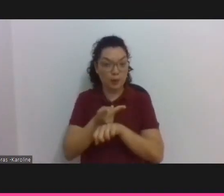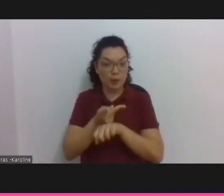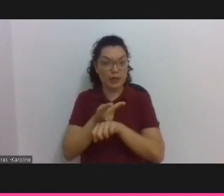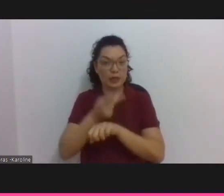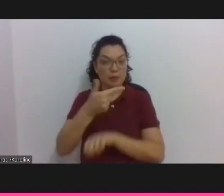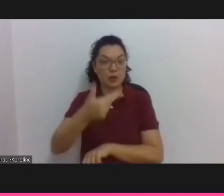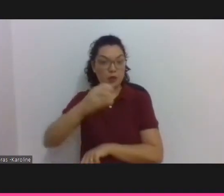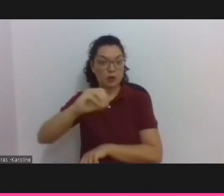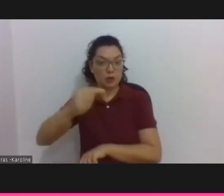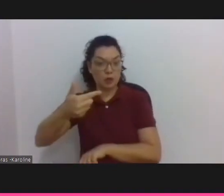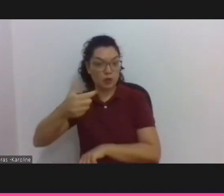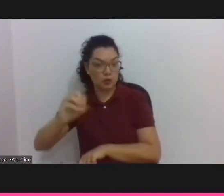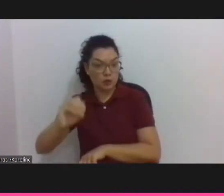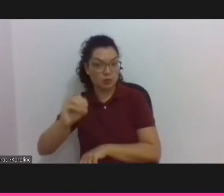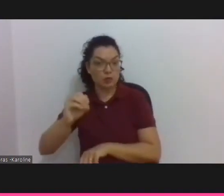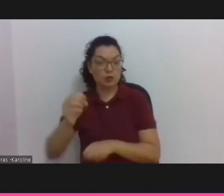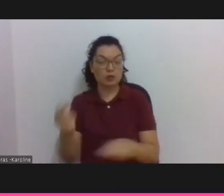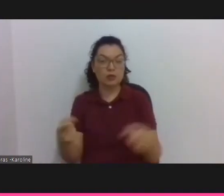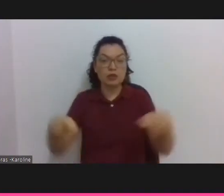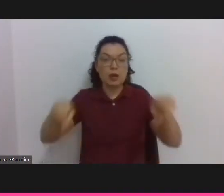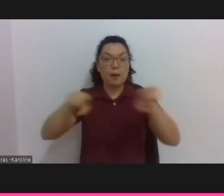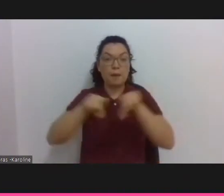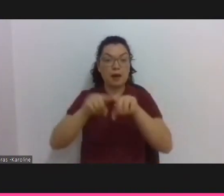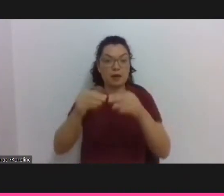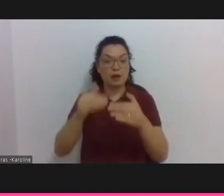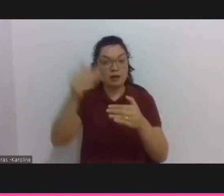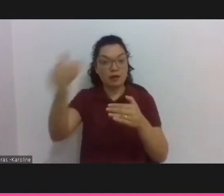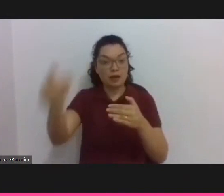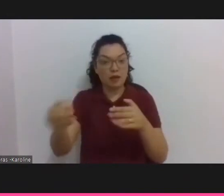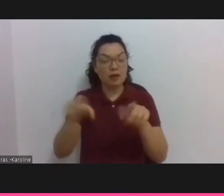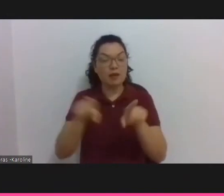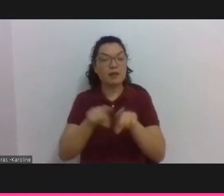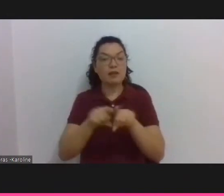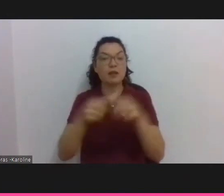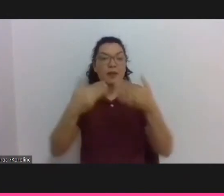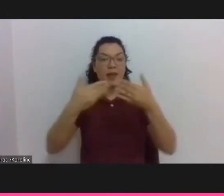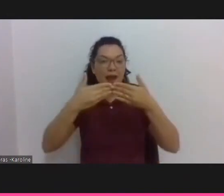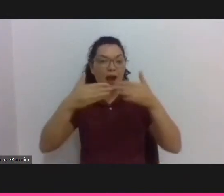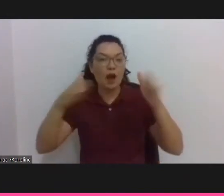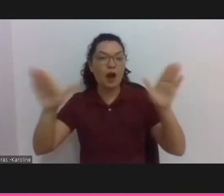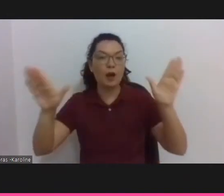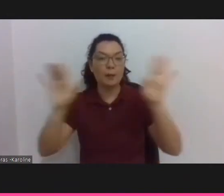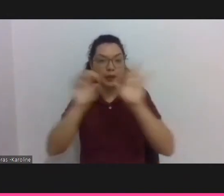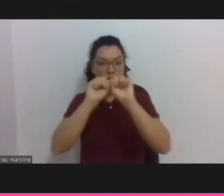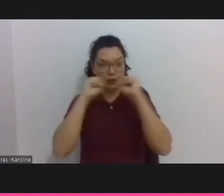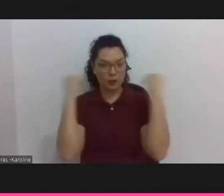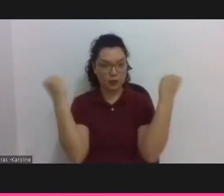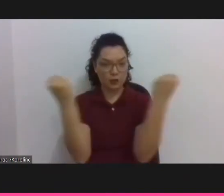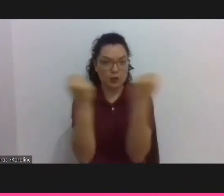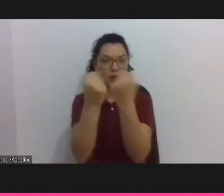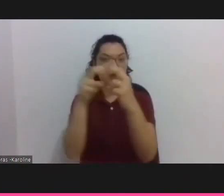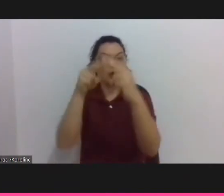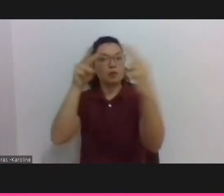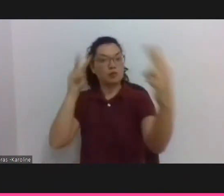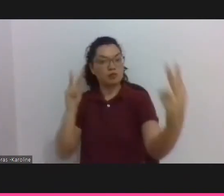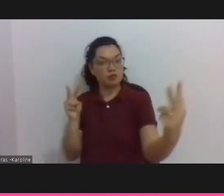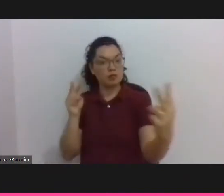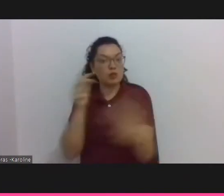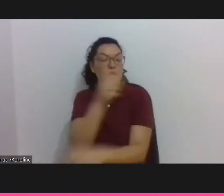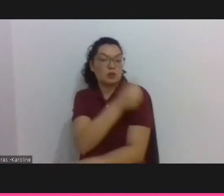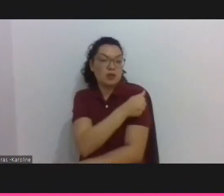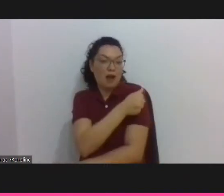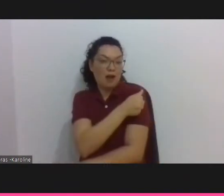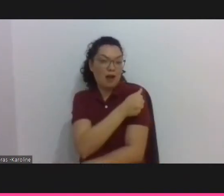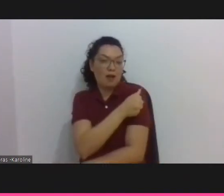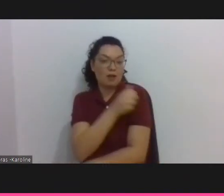extensão, celebrando a abertura do Enamparque para os estudantes de graduação e para as comunidades